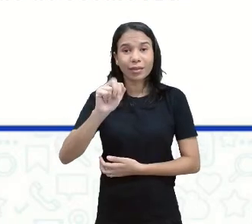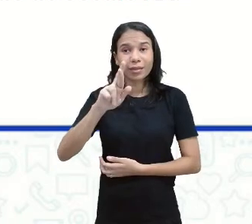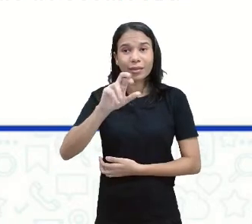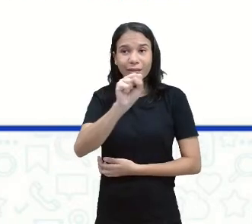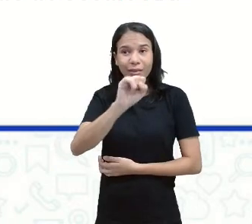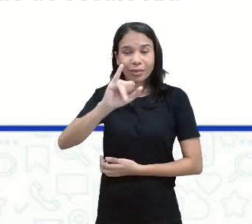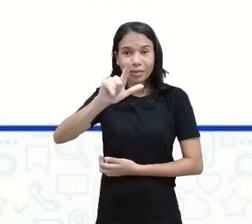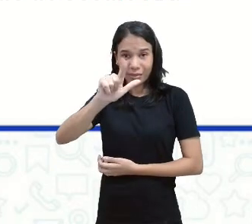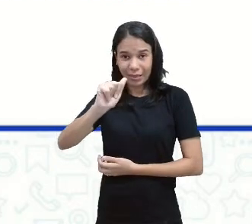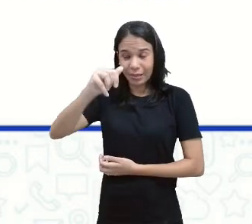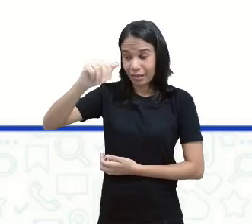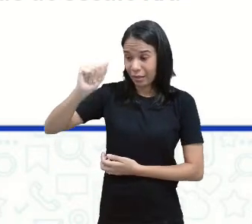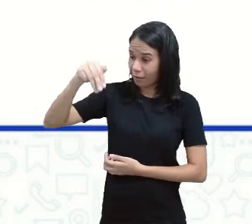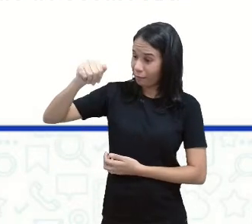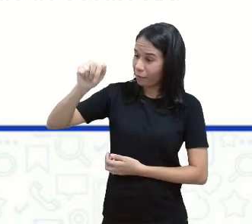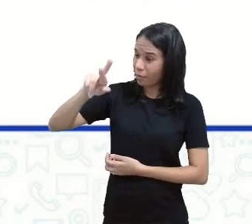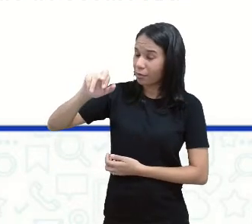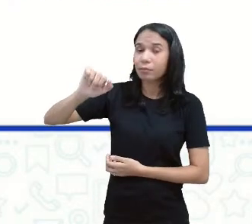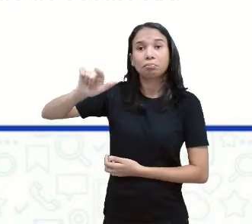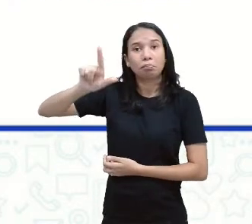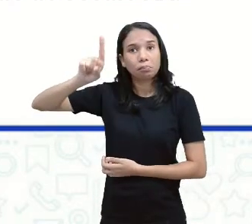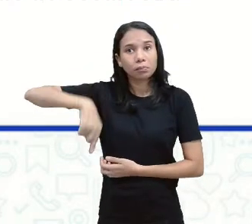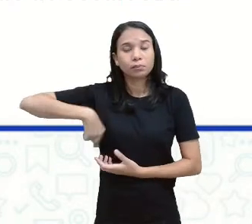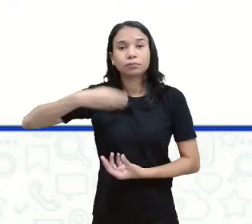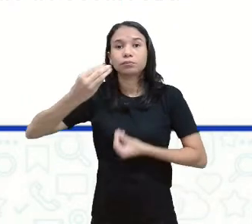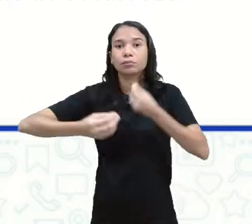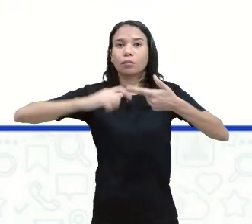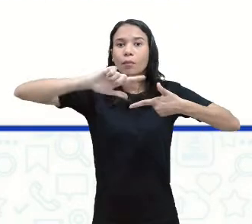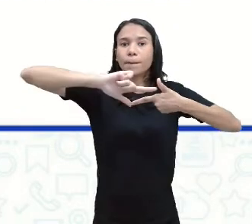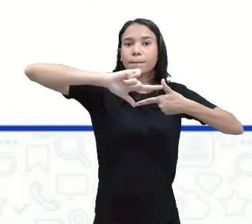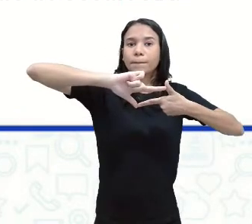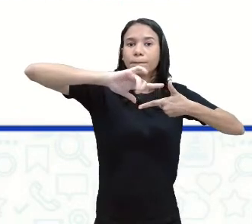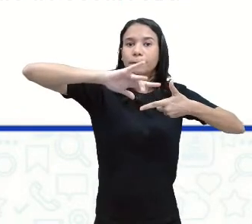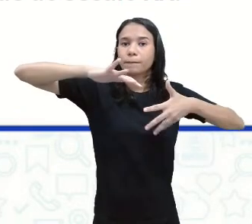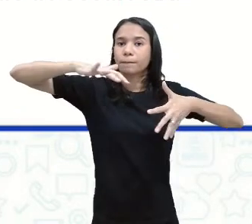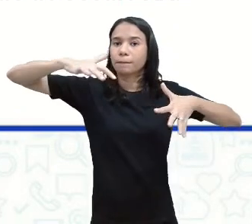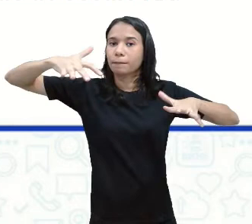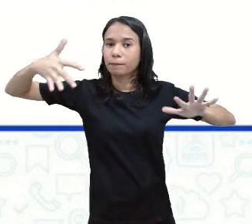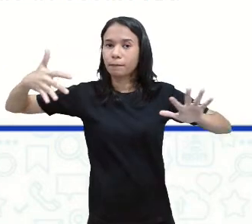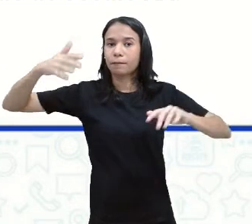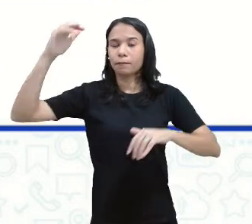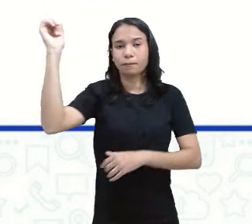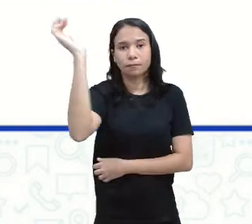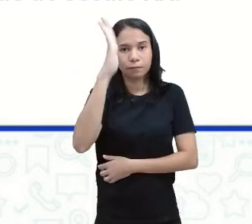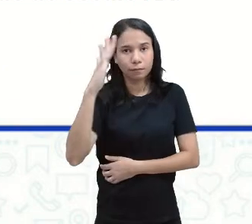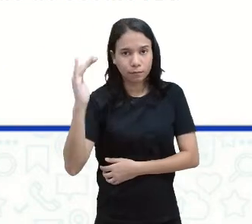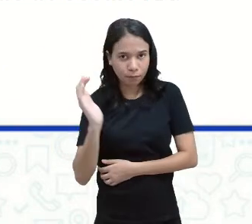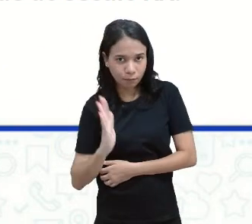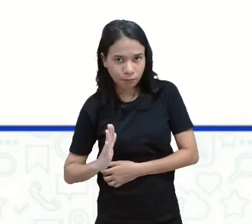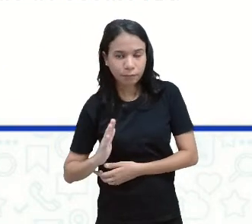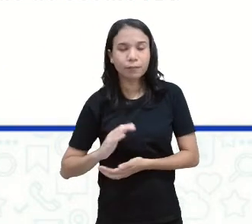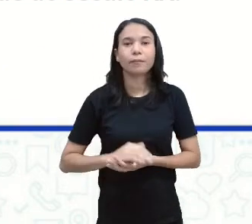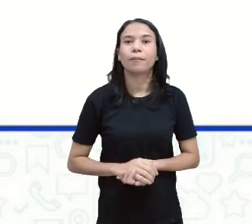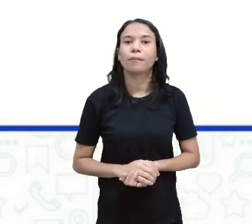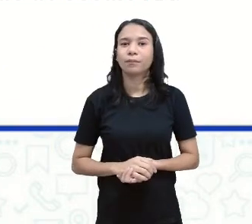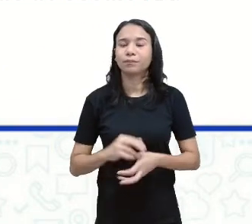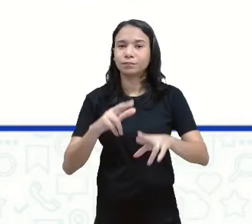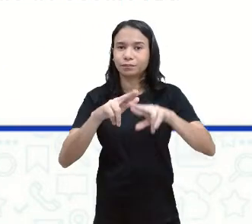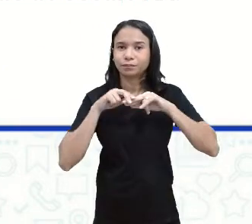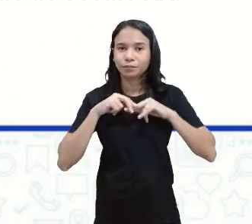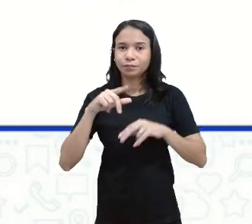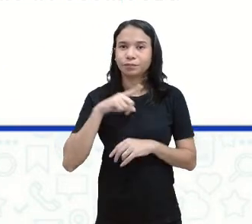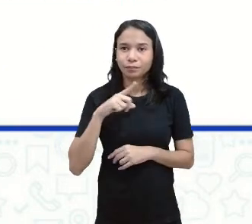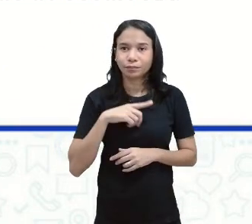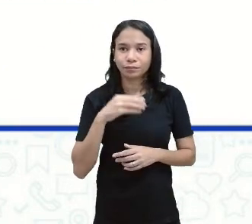Amaral. Isso aí se refere ao modernismo brasileiro. Eu fiz